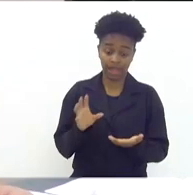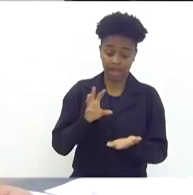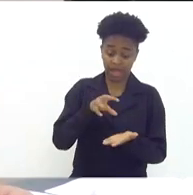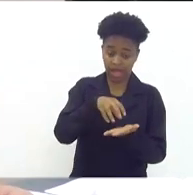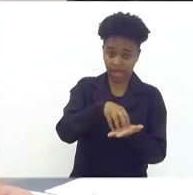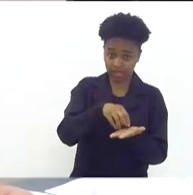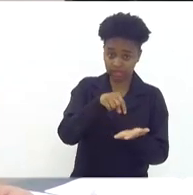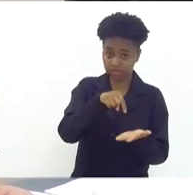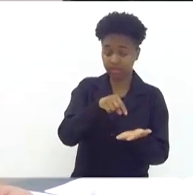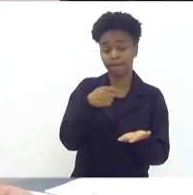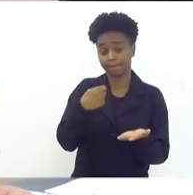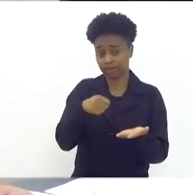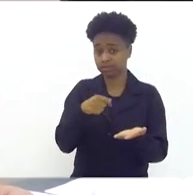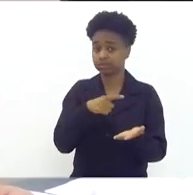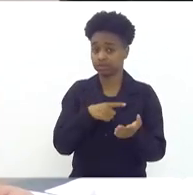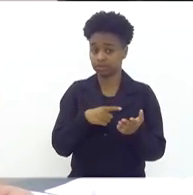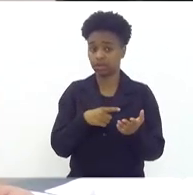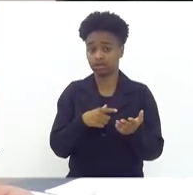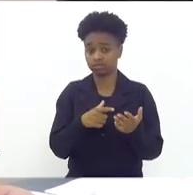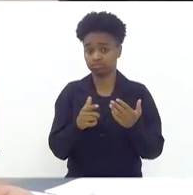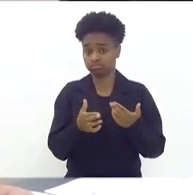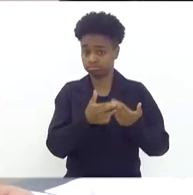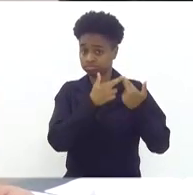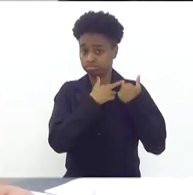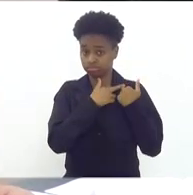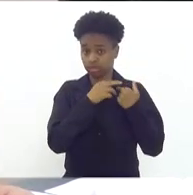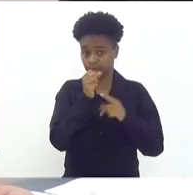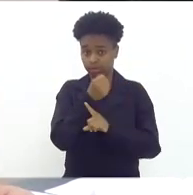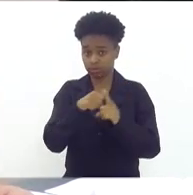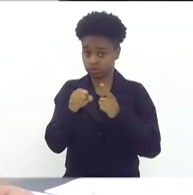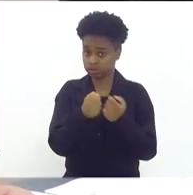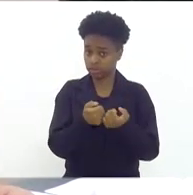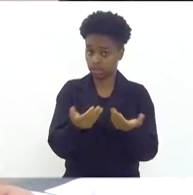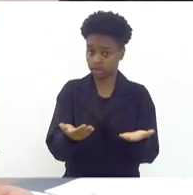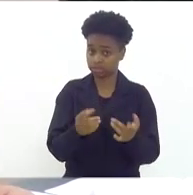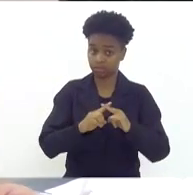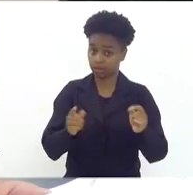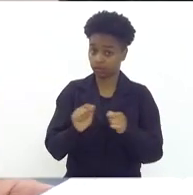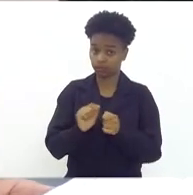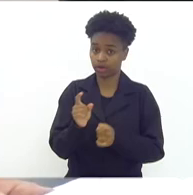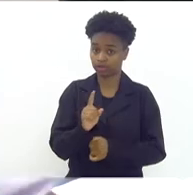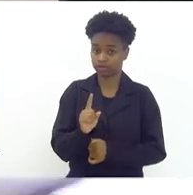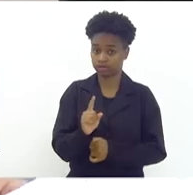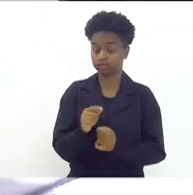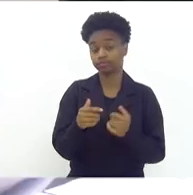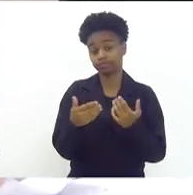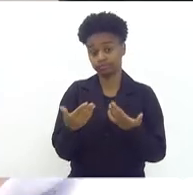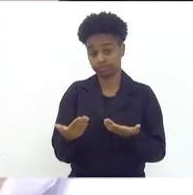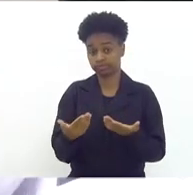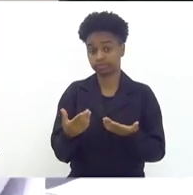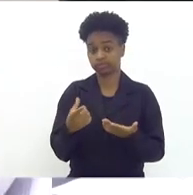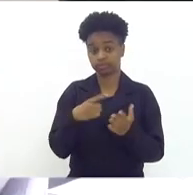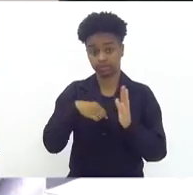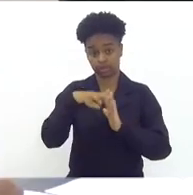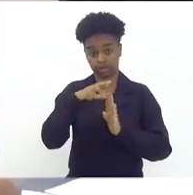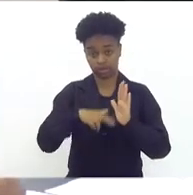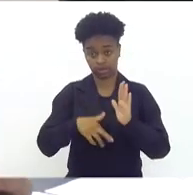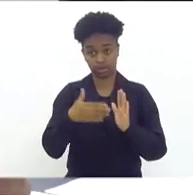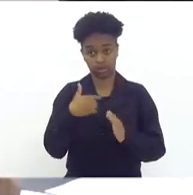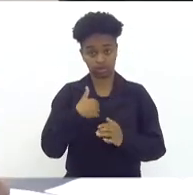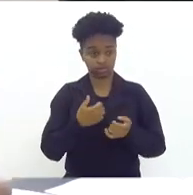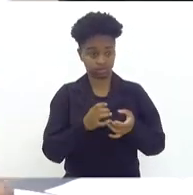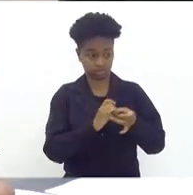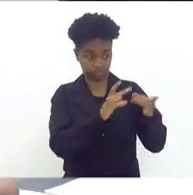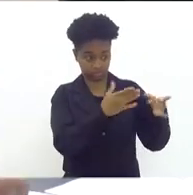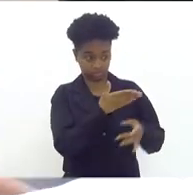deveria cumprir esse papel para a sociedade não é nem para Parlamento não para a sociedade não faz então fica aqui o relato para passar a palavra do senhor rapidamente